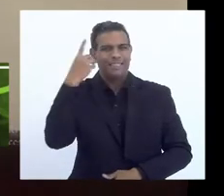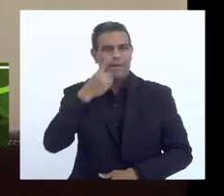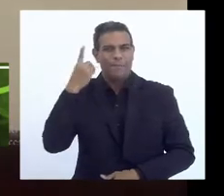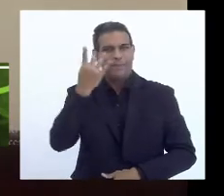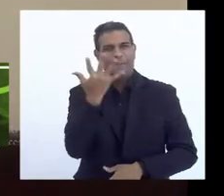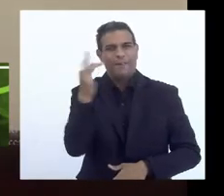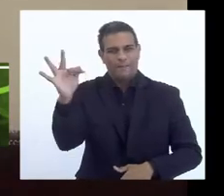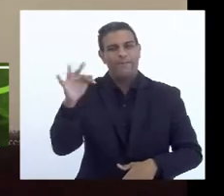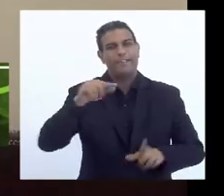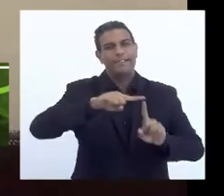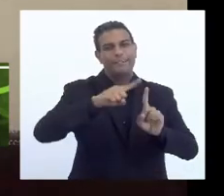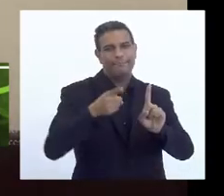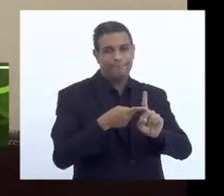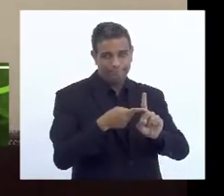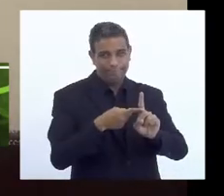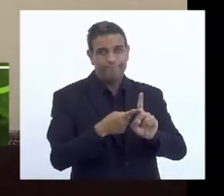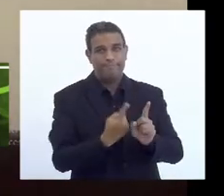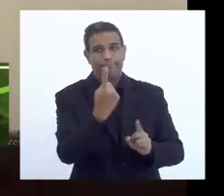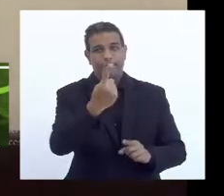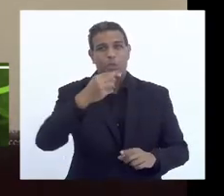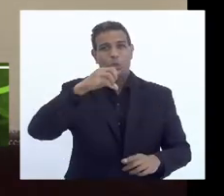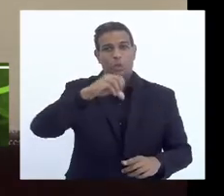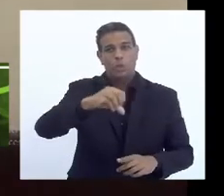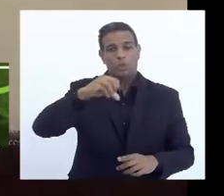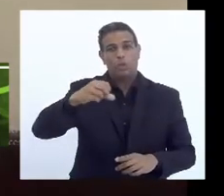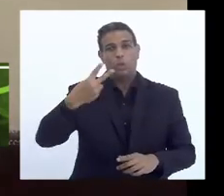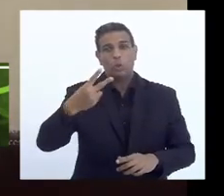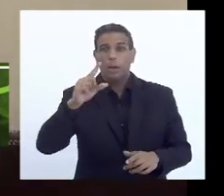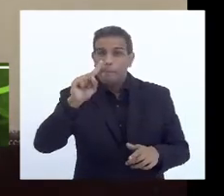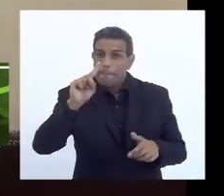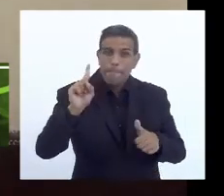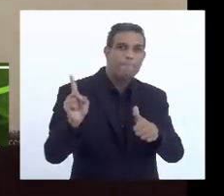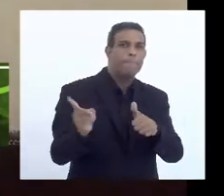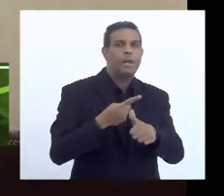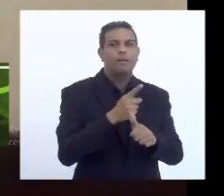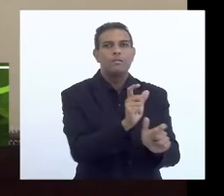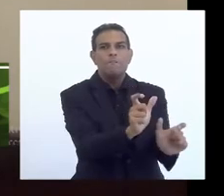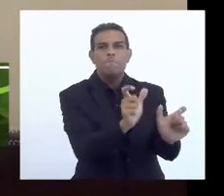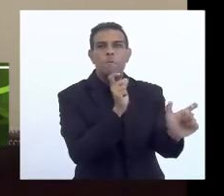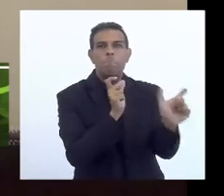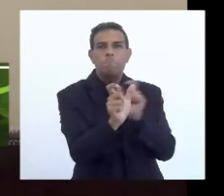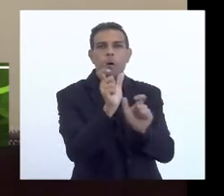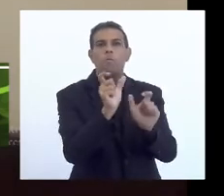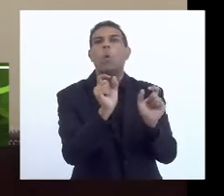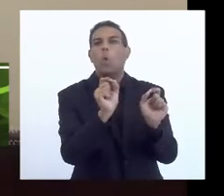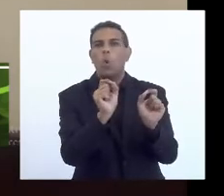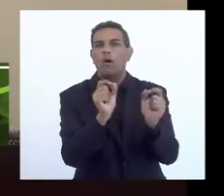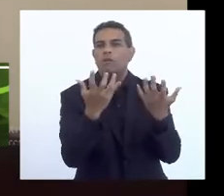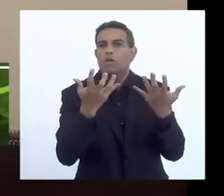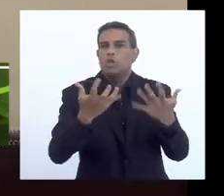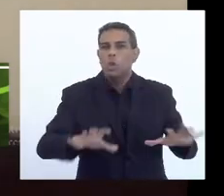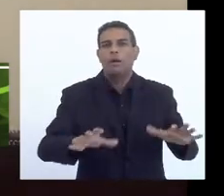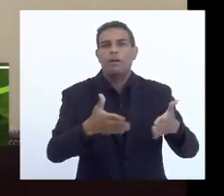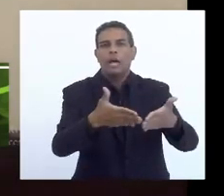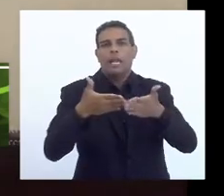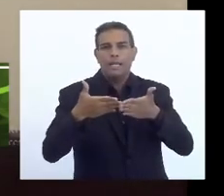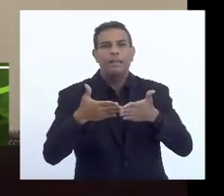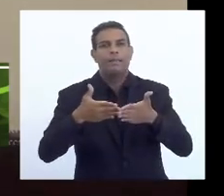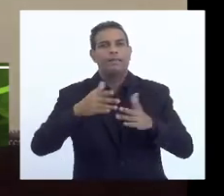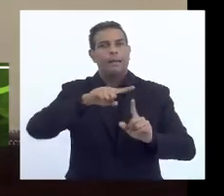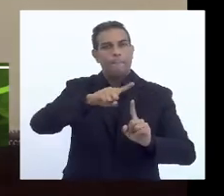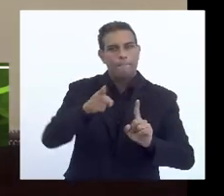eu engravidei em 1992, e a primeira grande violência que eu sofri foi a negação da minha licença